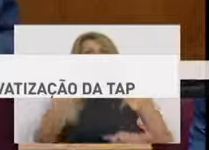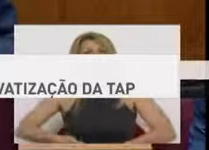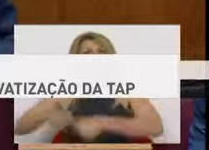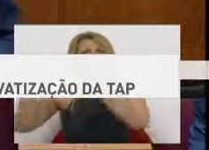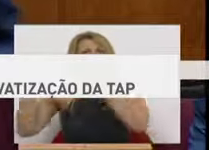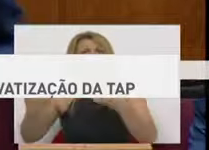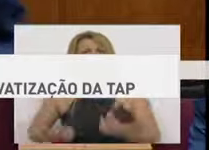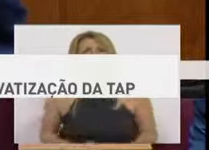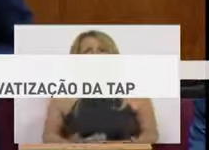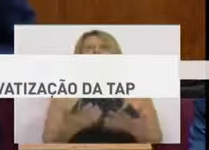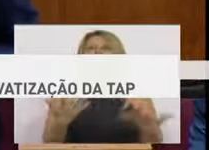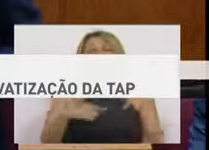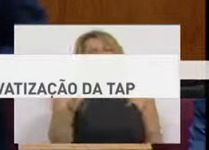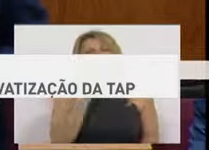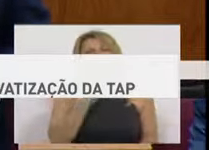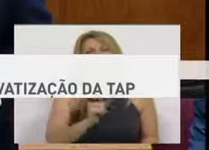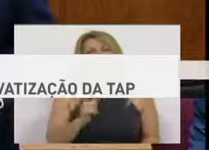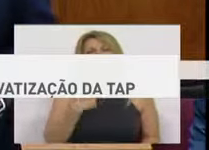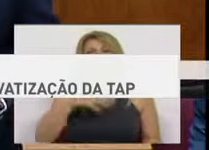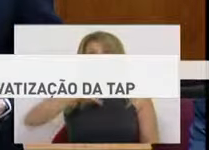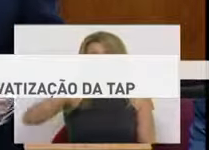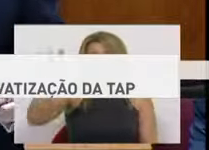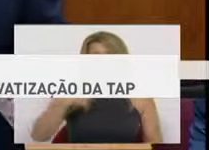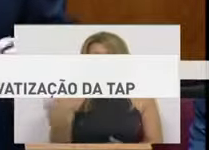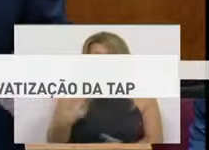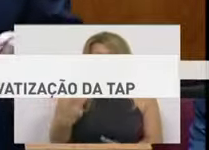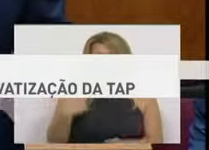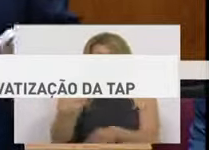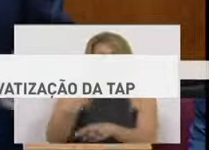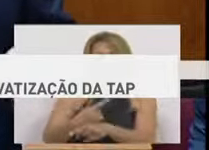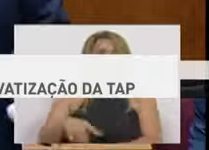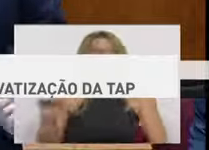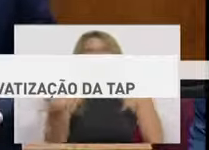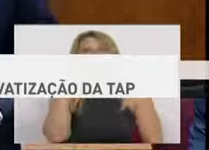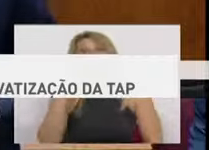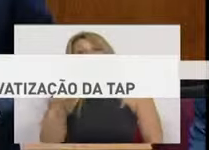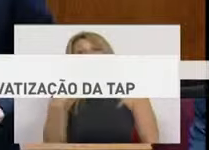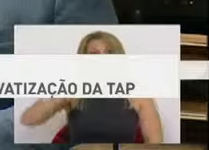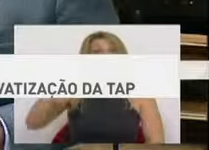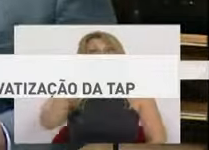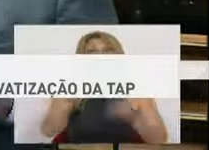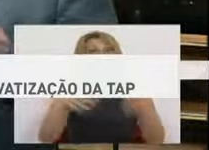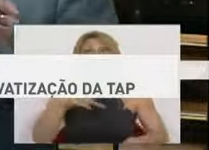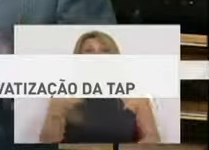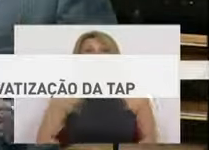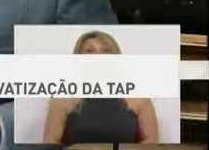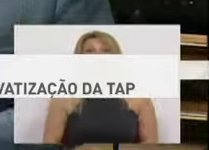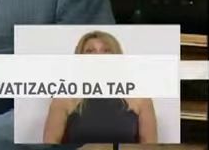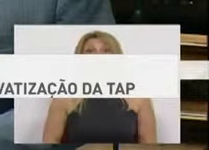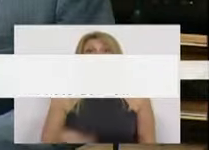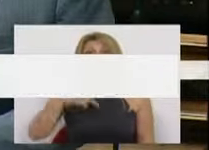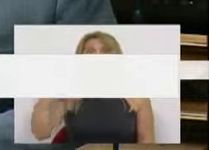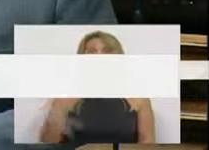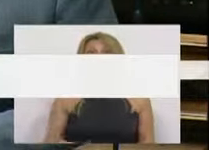nós não podemos viver, de facto, no mesmo país quando não temos os mesmos olhos isentos a olhar para os problemas. Portugal